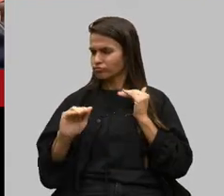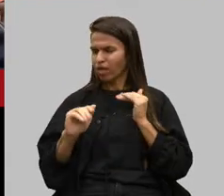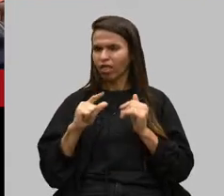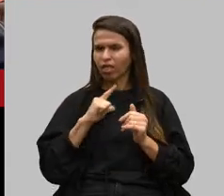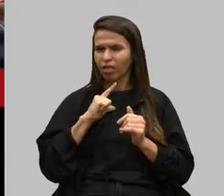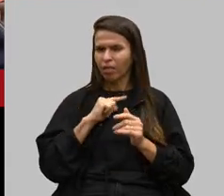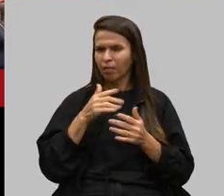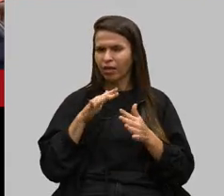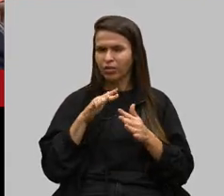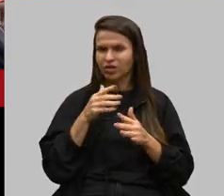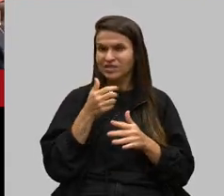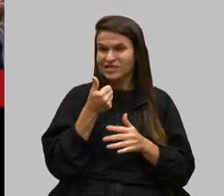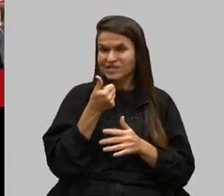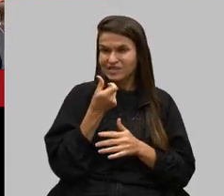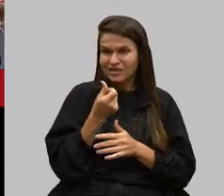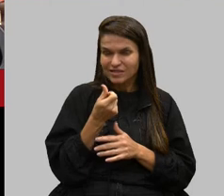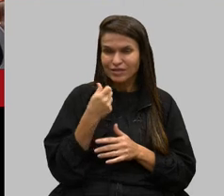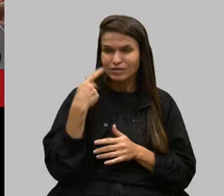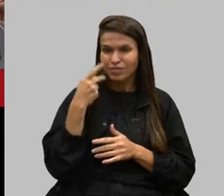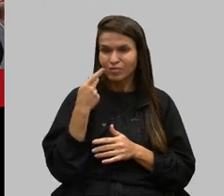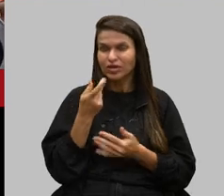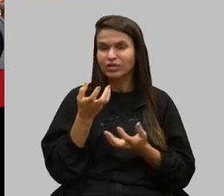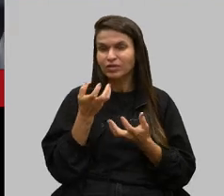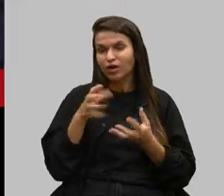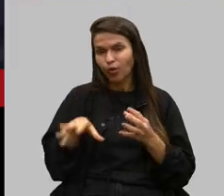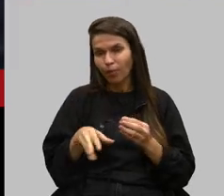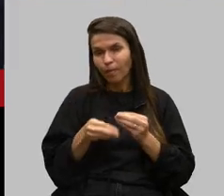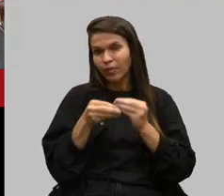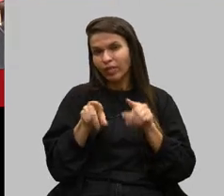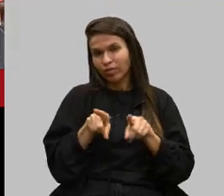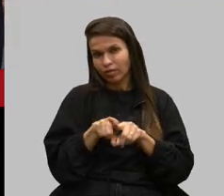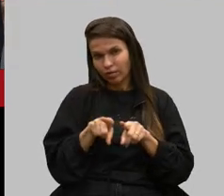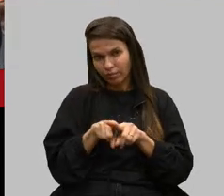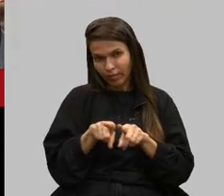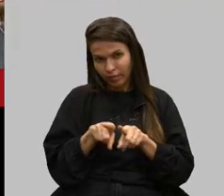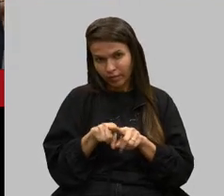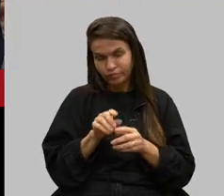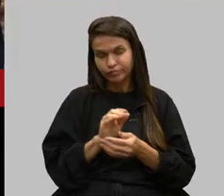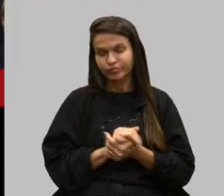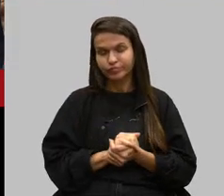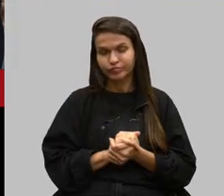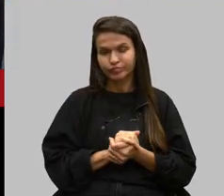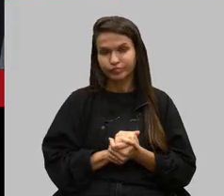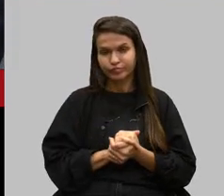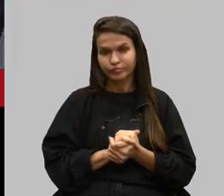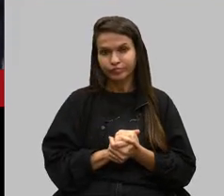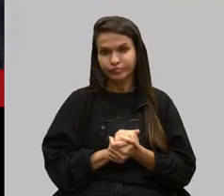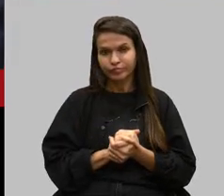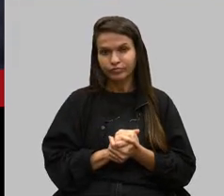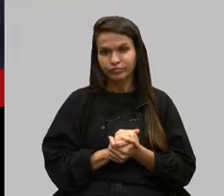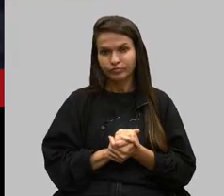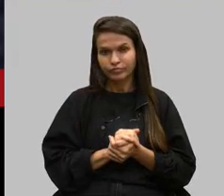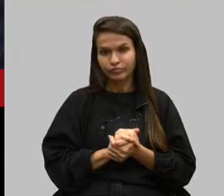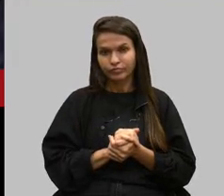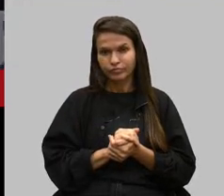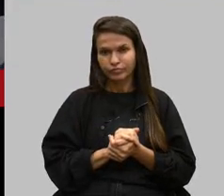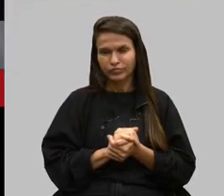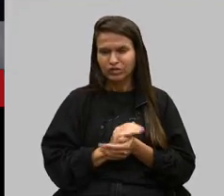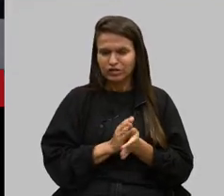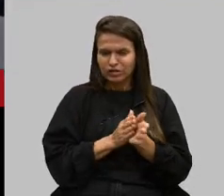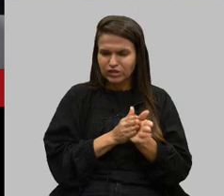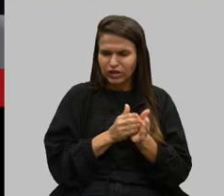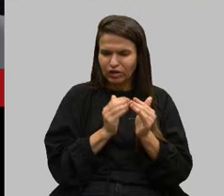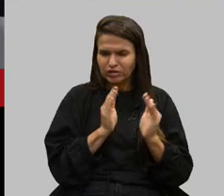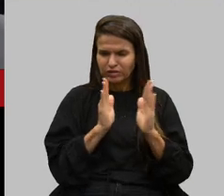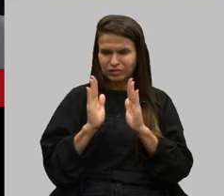16 parlamentares que gostaria também de fazer seguindo esse esse tempo não V ficar aqui o